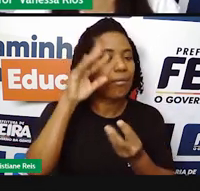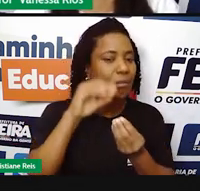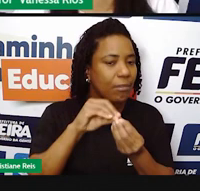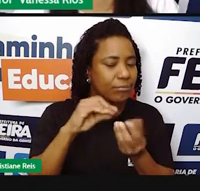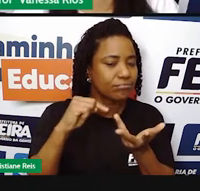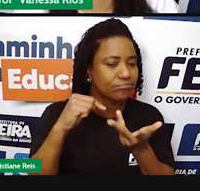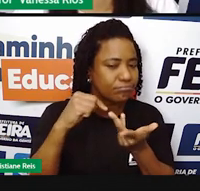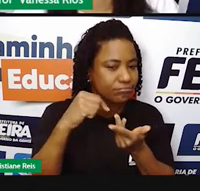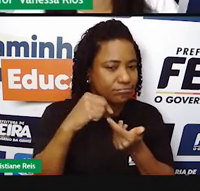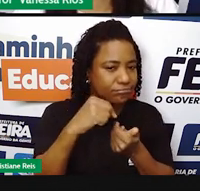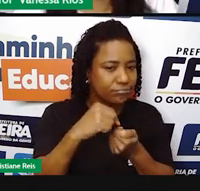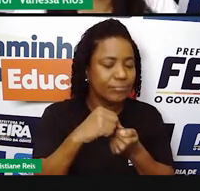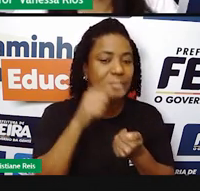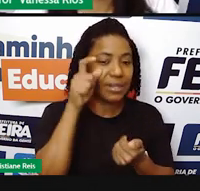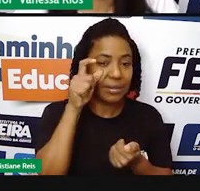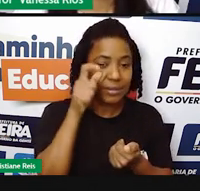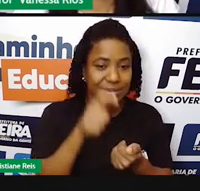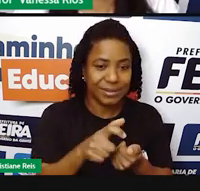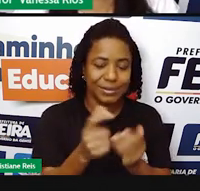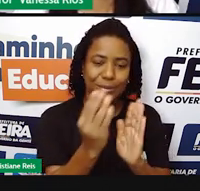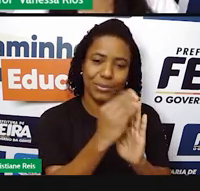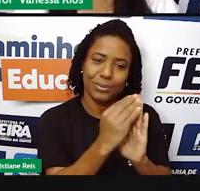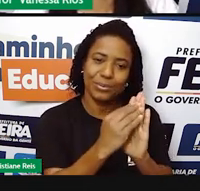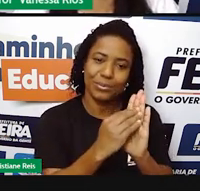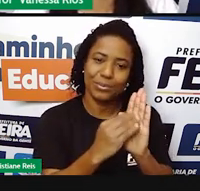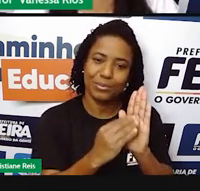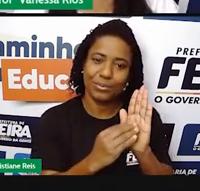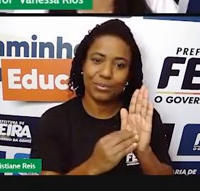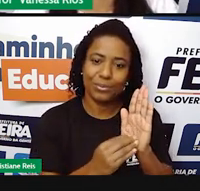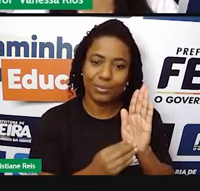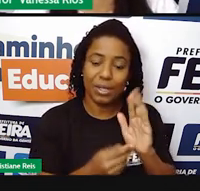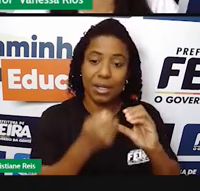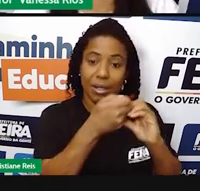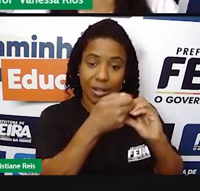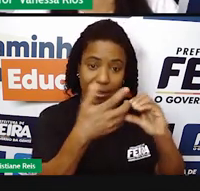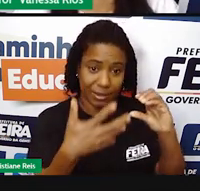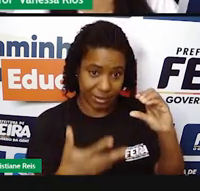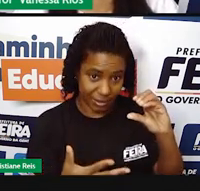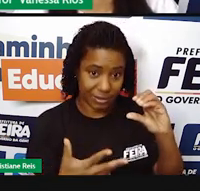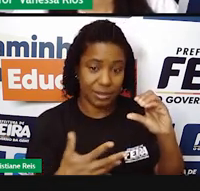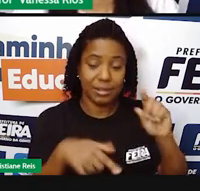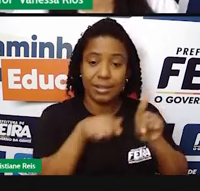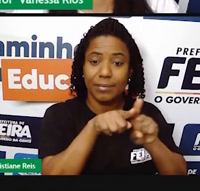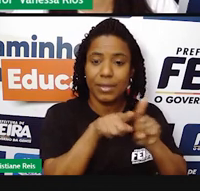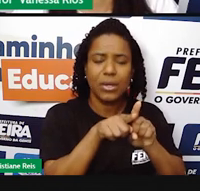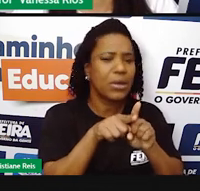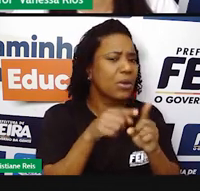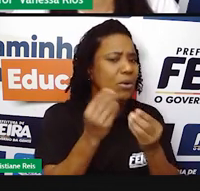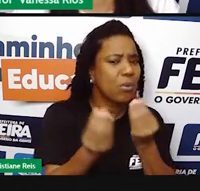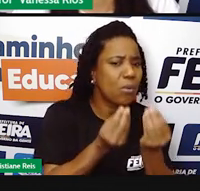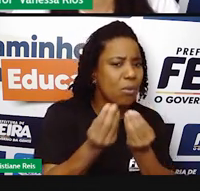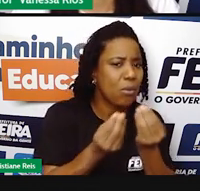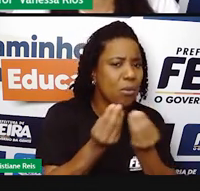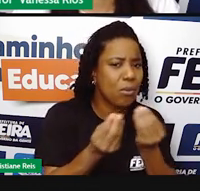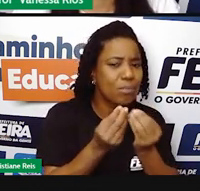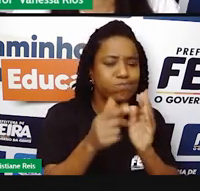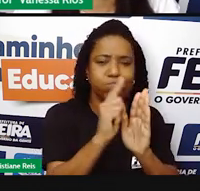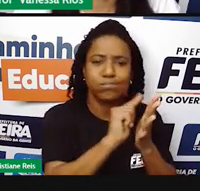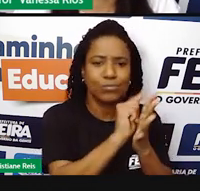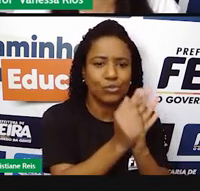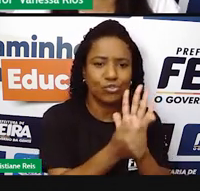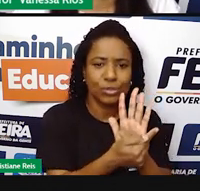aquilo que você achou mais interessante em relação às características e à forma como esse gênero textual